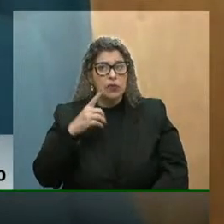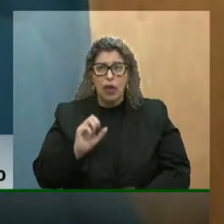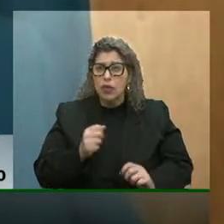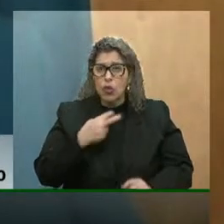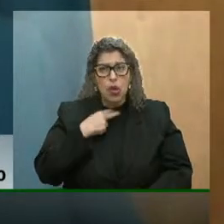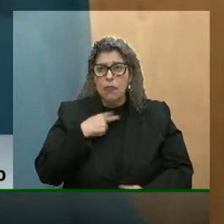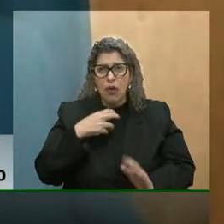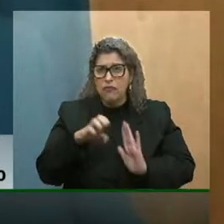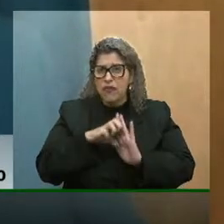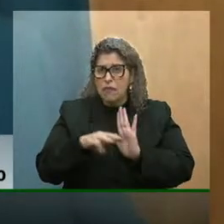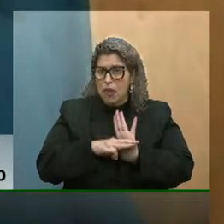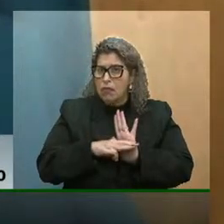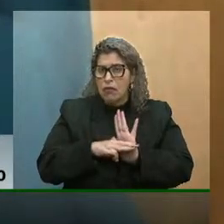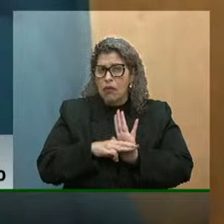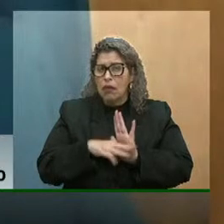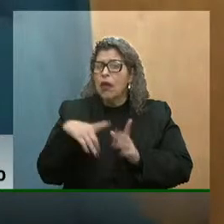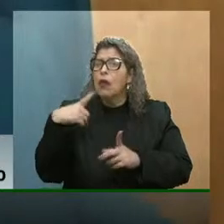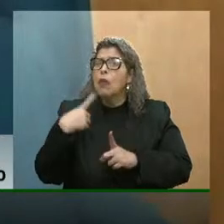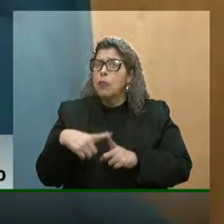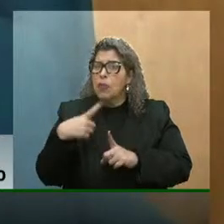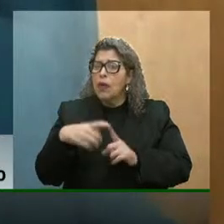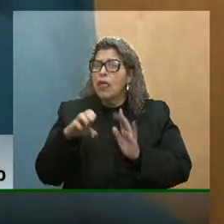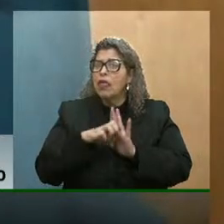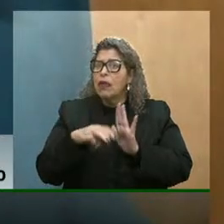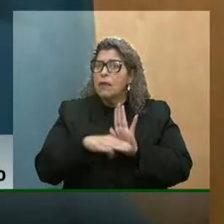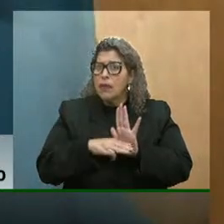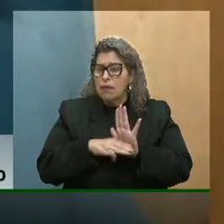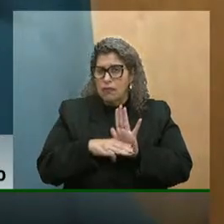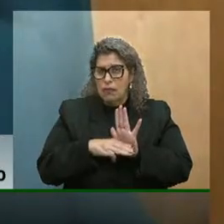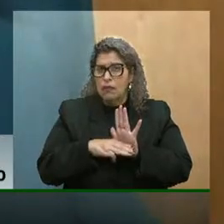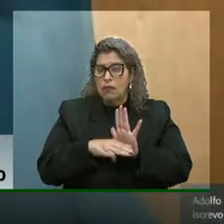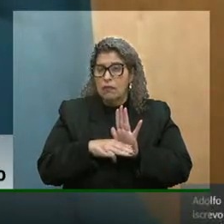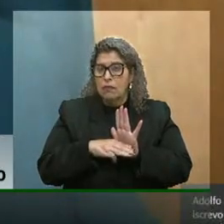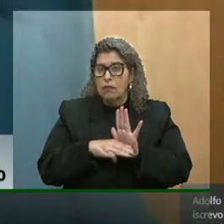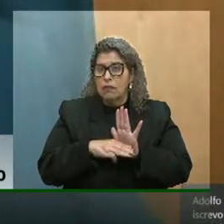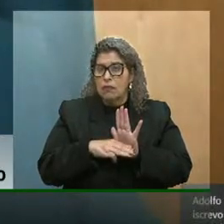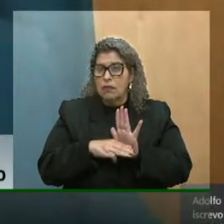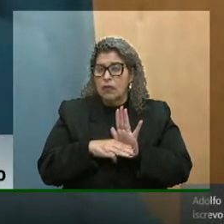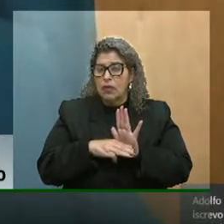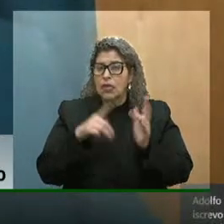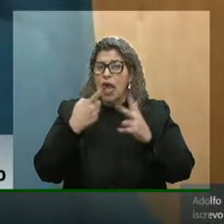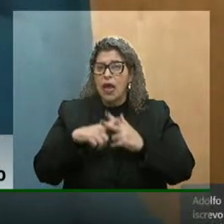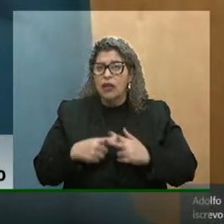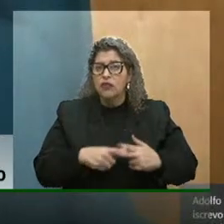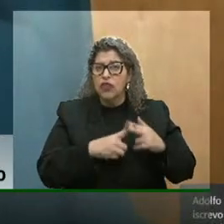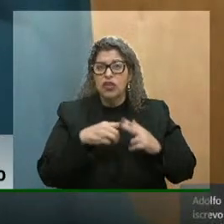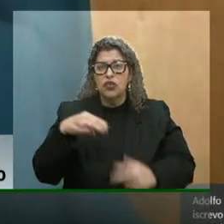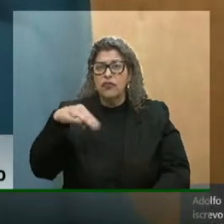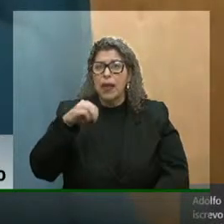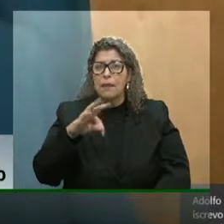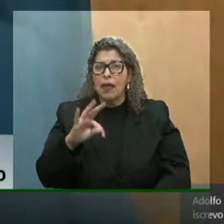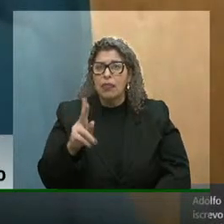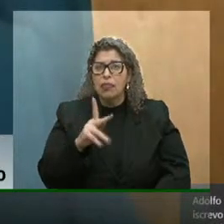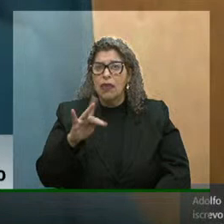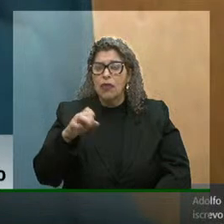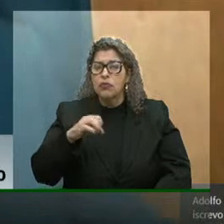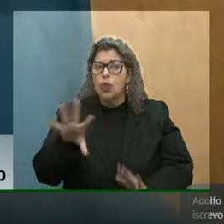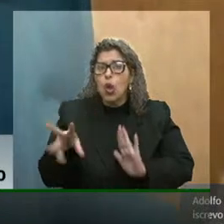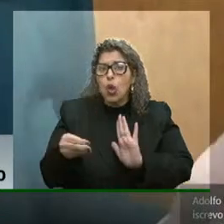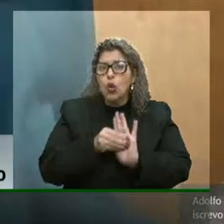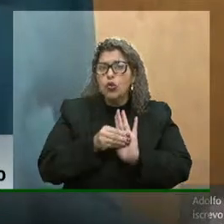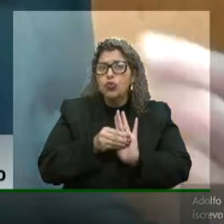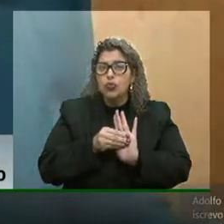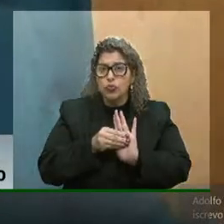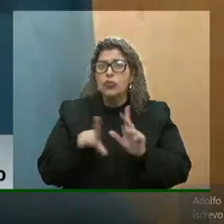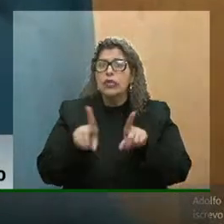fazer emendas? E por que que na emenda na retificativa do presidente Matheus ele não colocou, então, a minha emenda